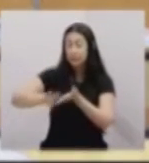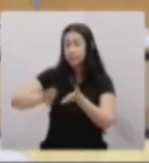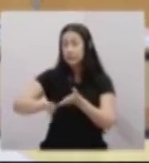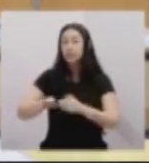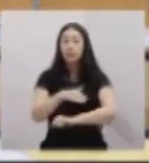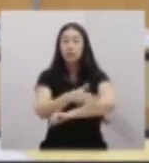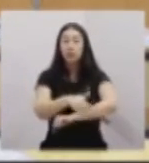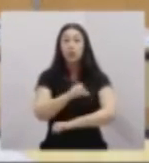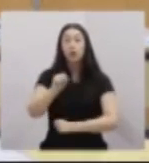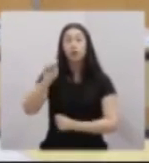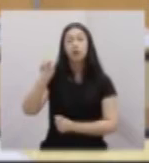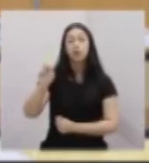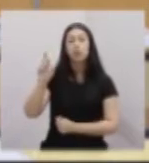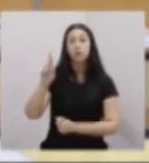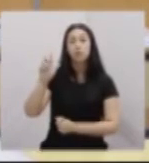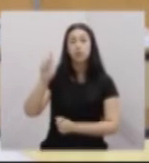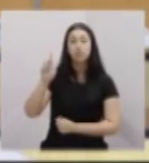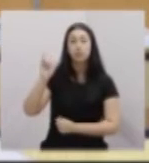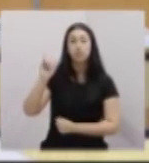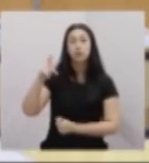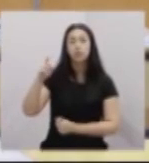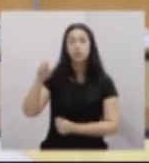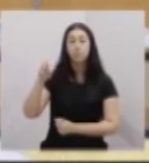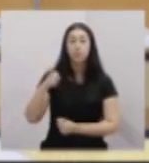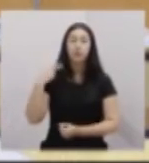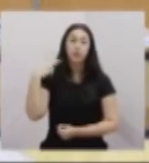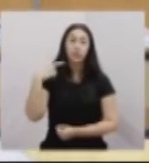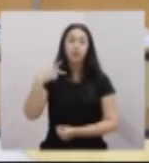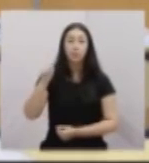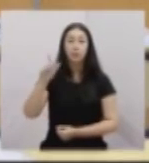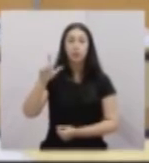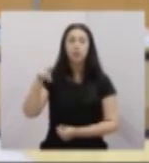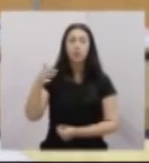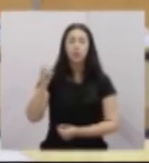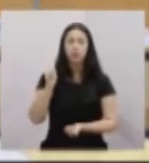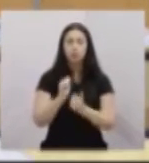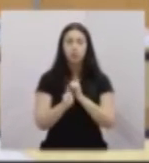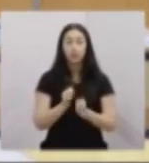Rio Comprido, em Jacareí. Autoria vereador Paulinho do Esporte. Requerimento